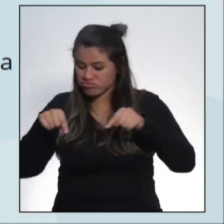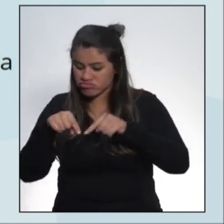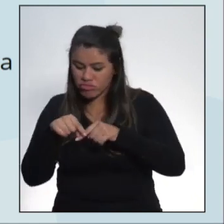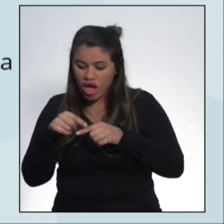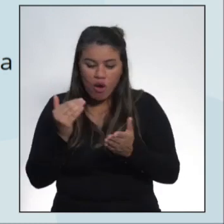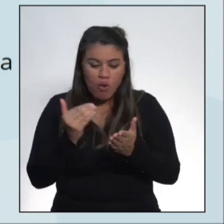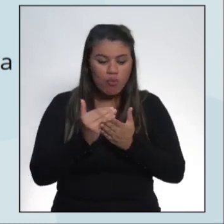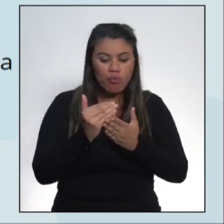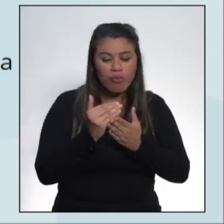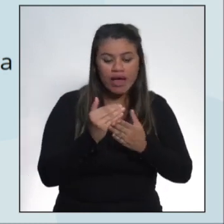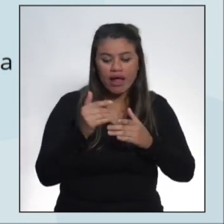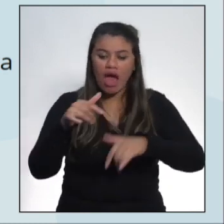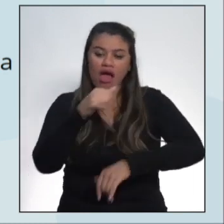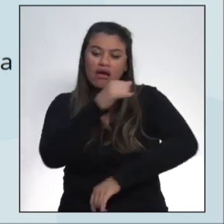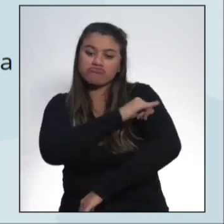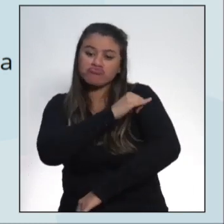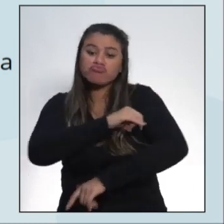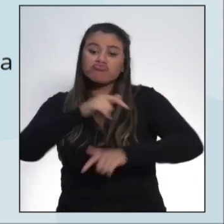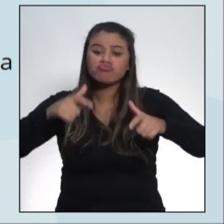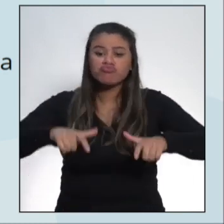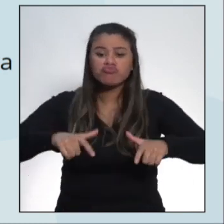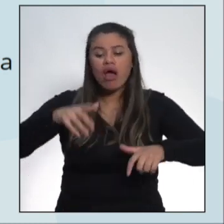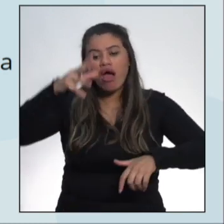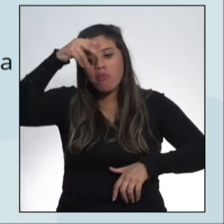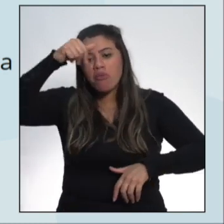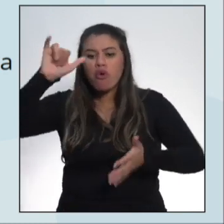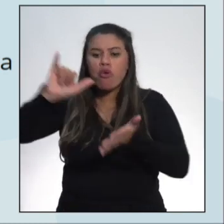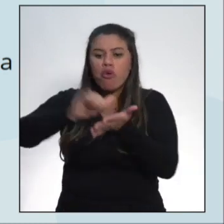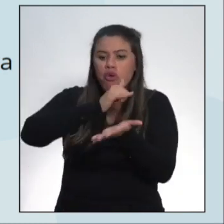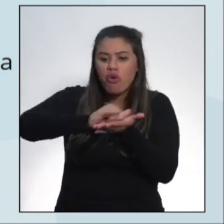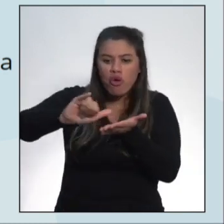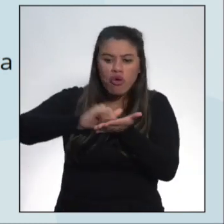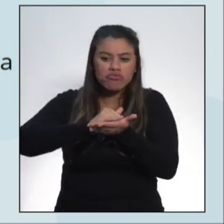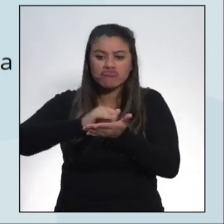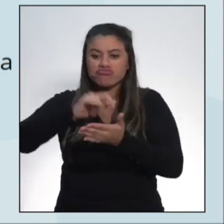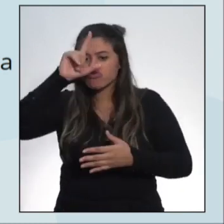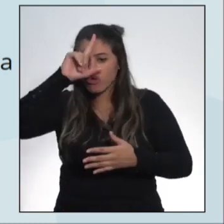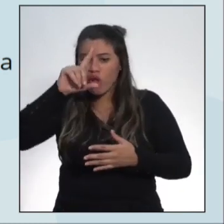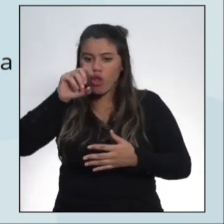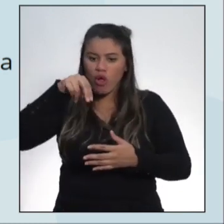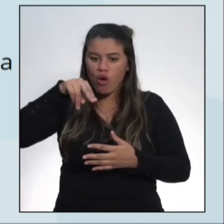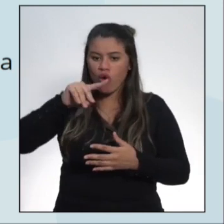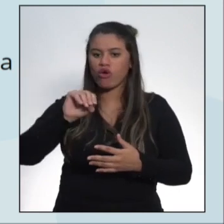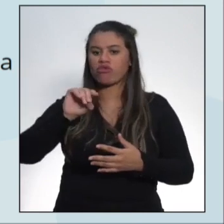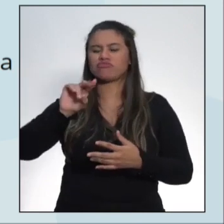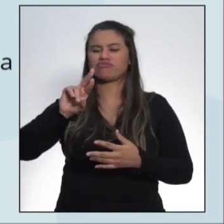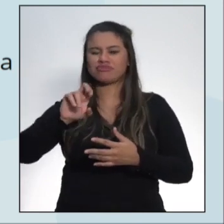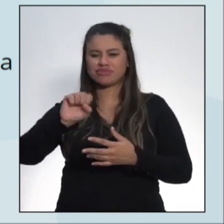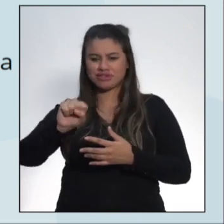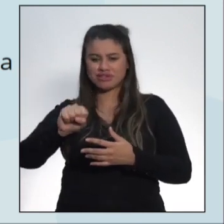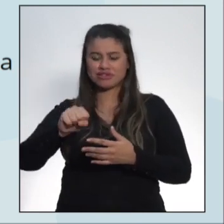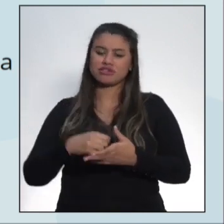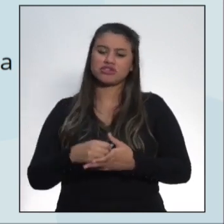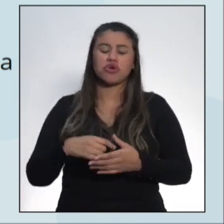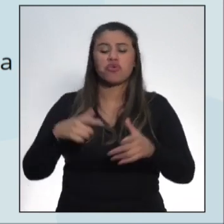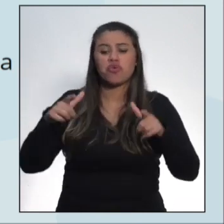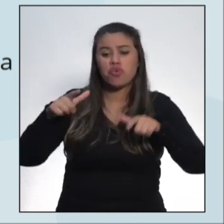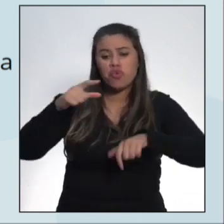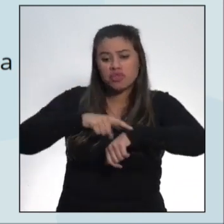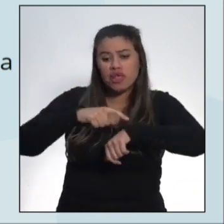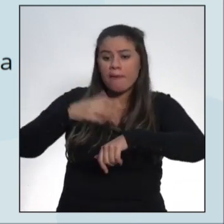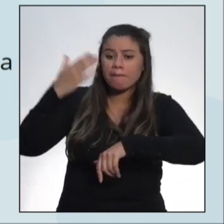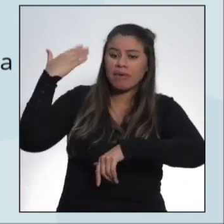história acontece, Rio de Janeiro, São Paulo, Amazonas, Nova York, Londres, o tempo, 1800, século XVI,